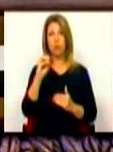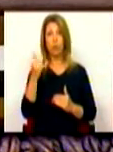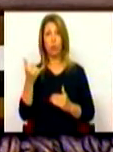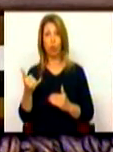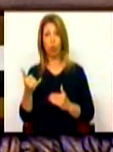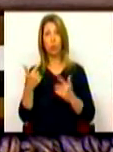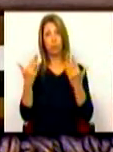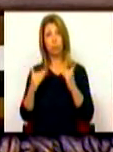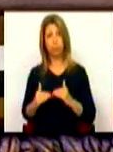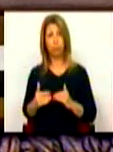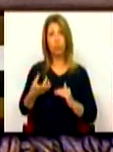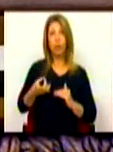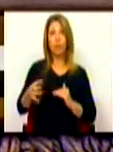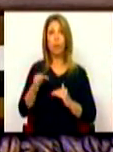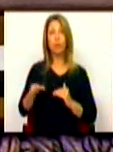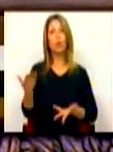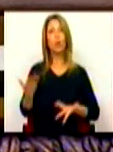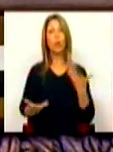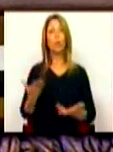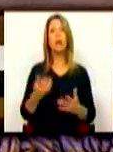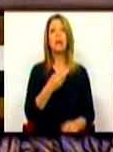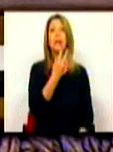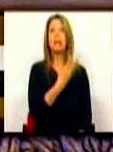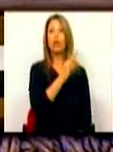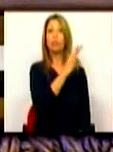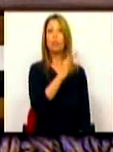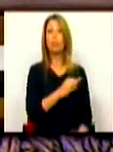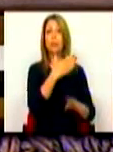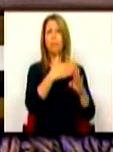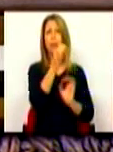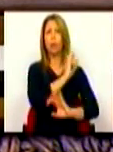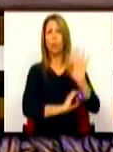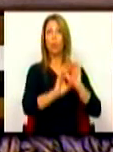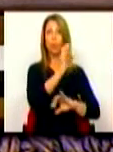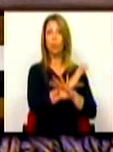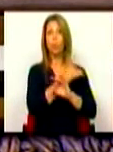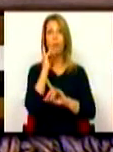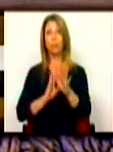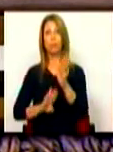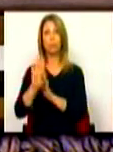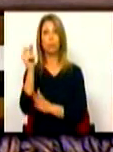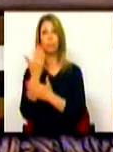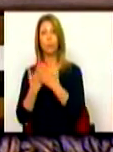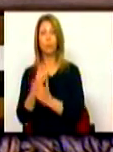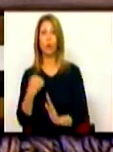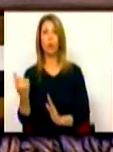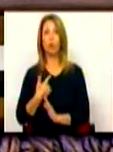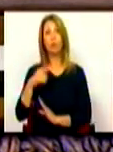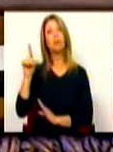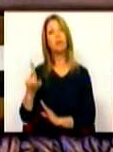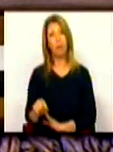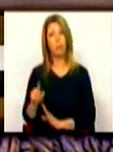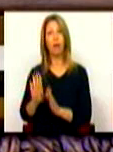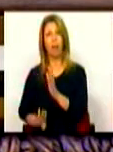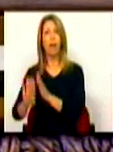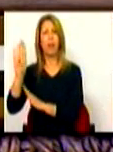9%, comparando com os 3% da média europeia, quando o crescimento da nossa economia esteve também